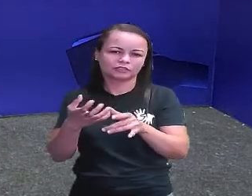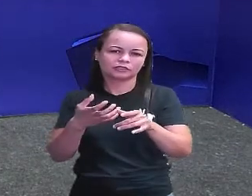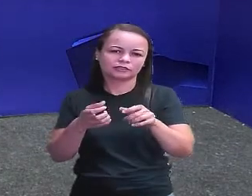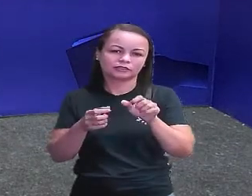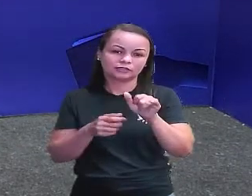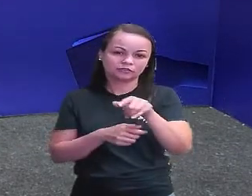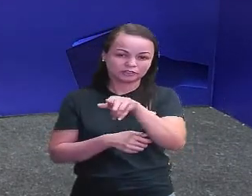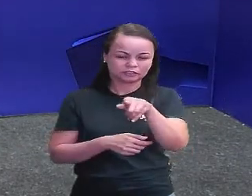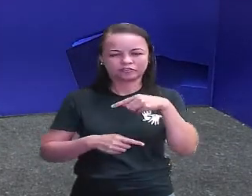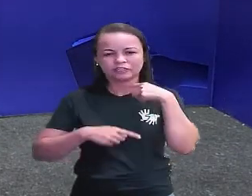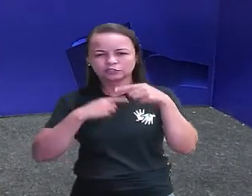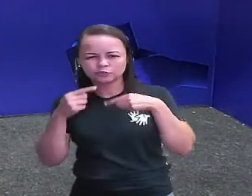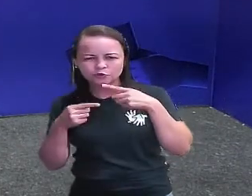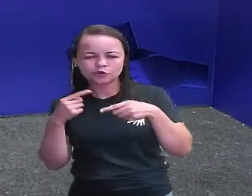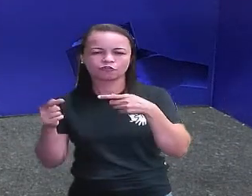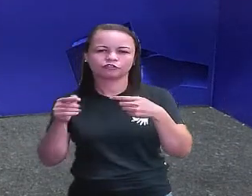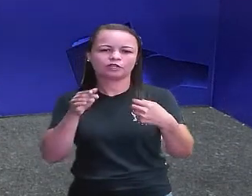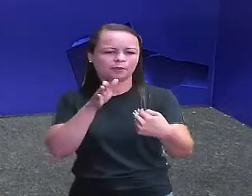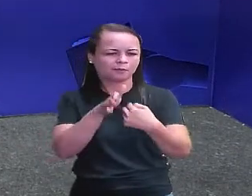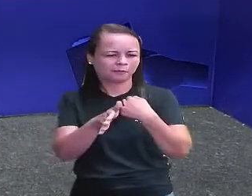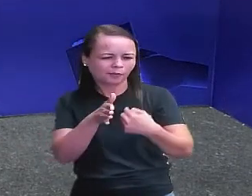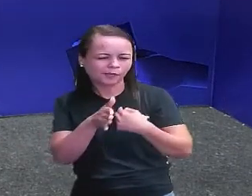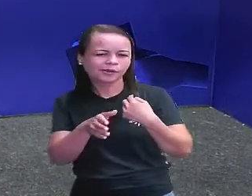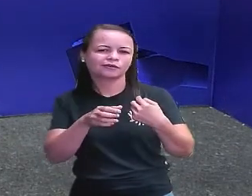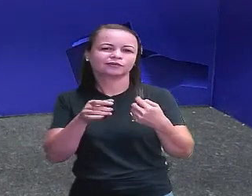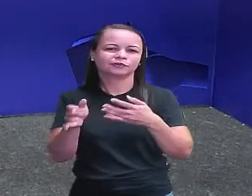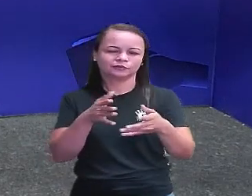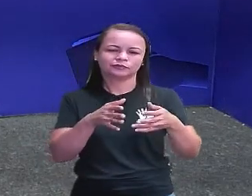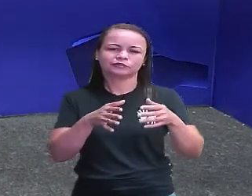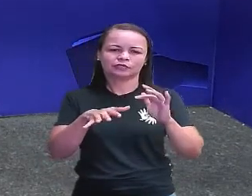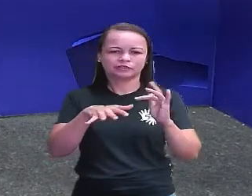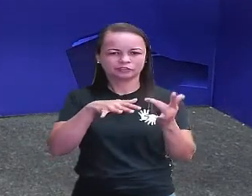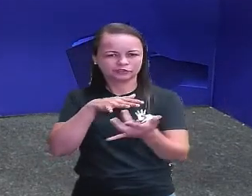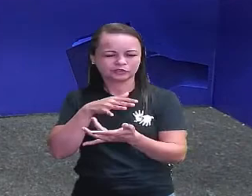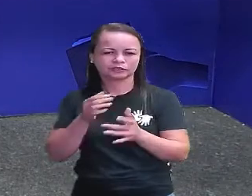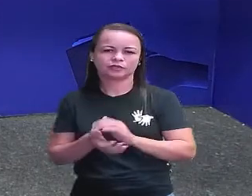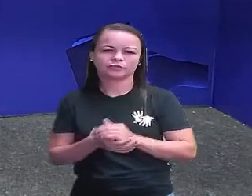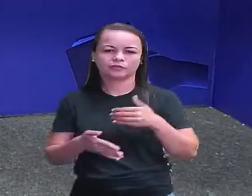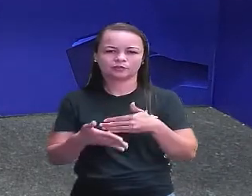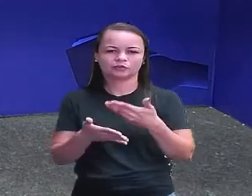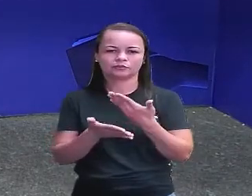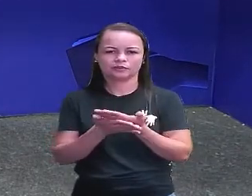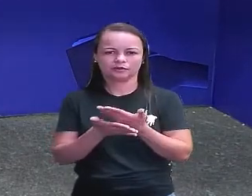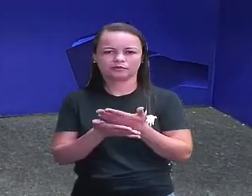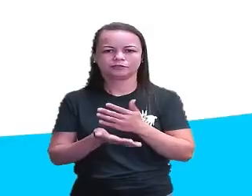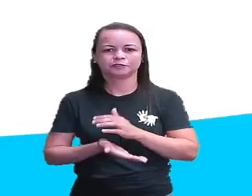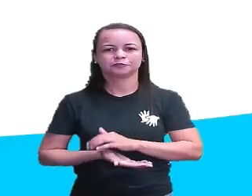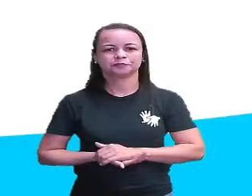à disposição. Podem falar comigo lá nas redes sociais, tá certo? Até a próxima aula.